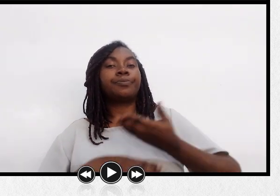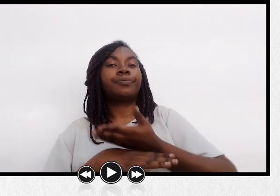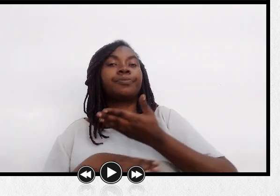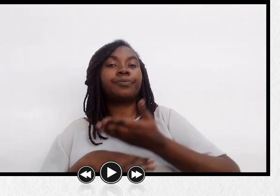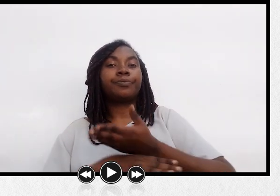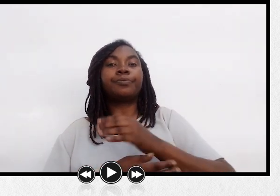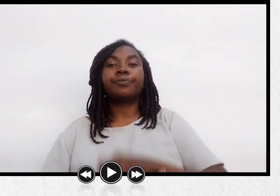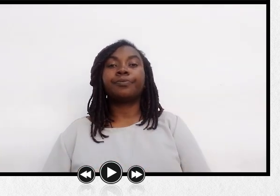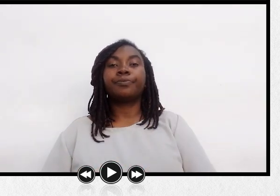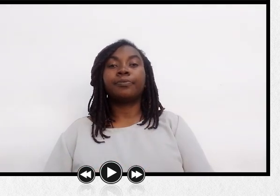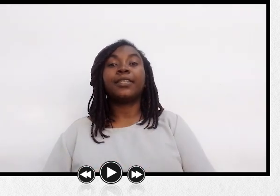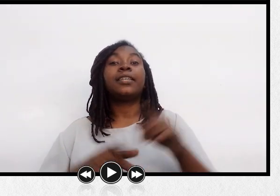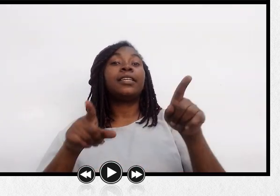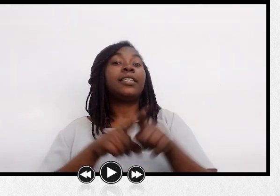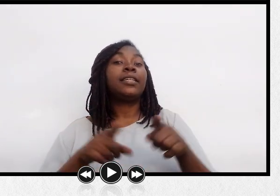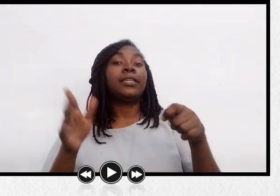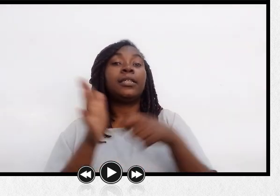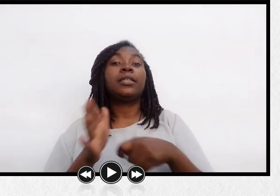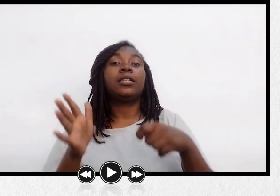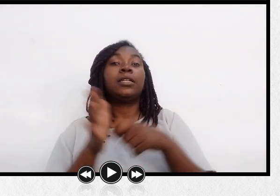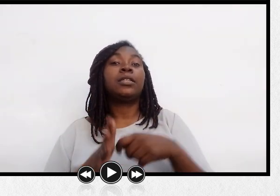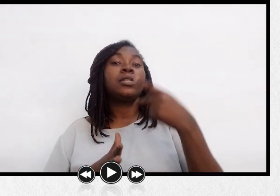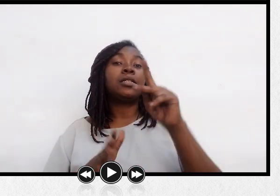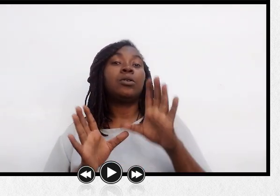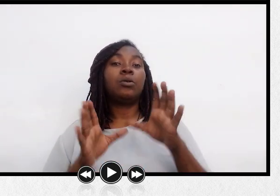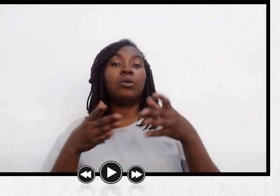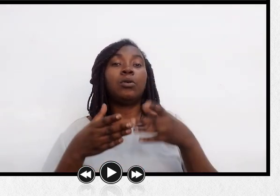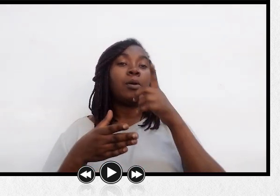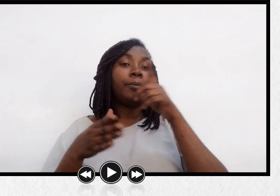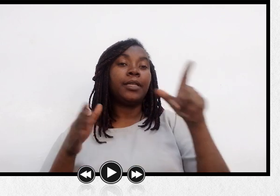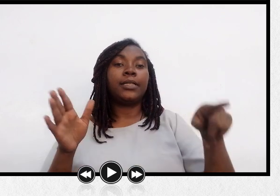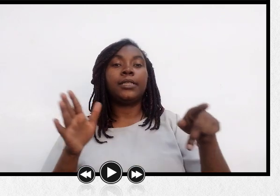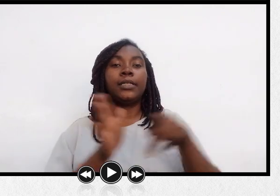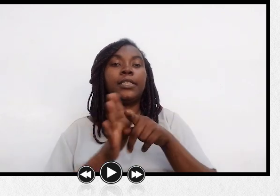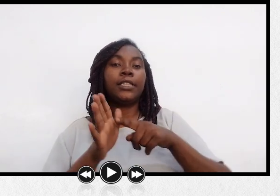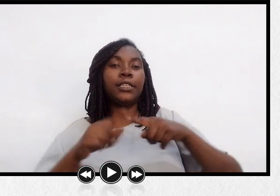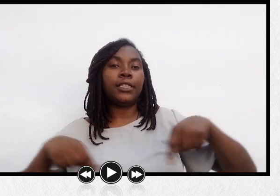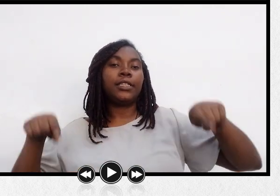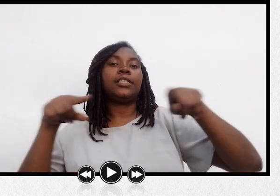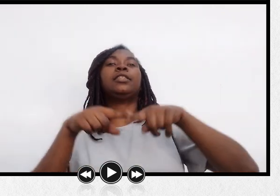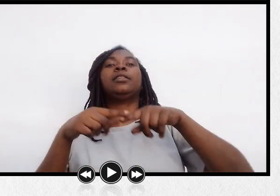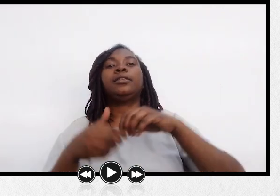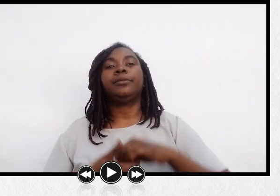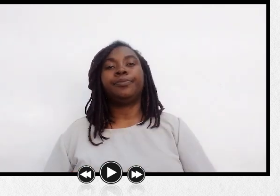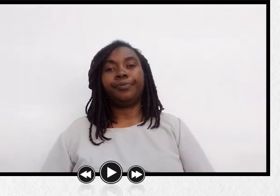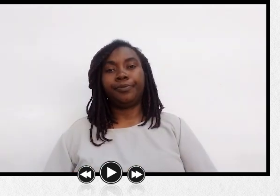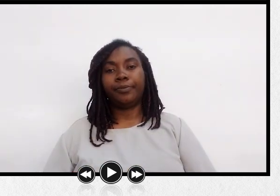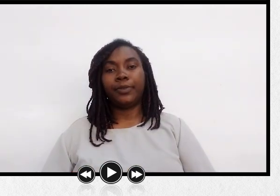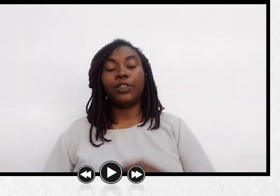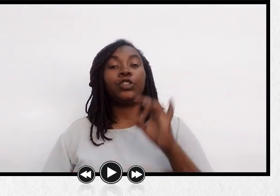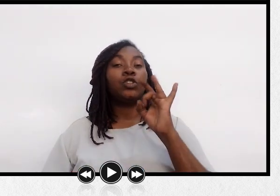tá? E lutem pelo seu comitê de bacias, lutem por ele. E só quem